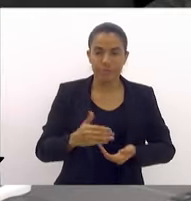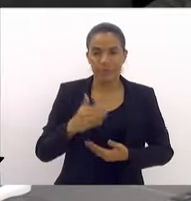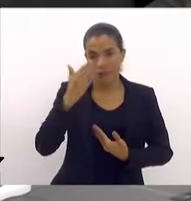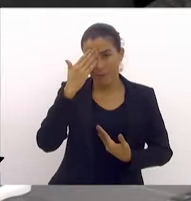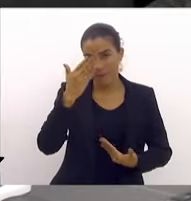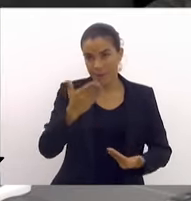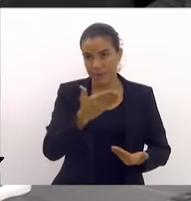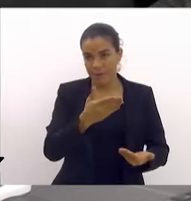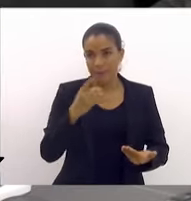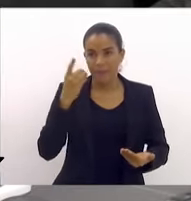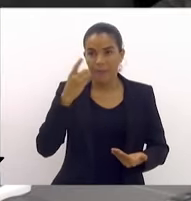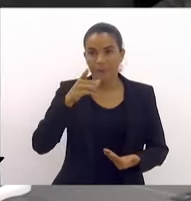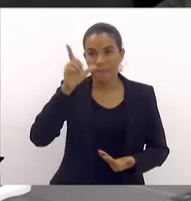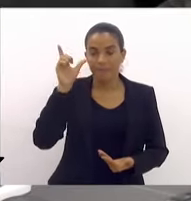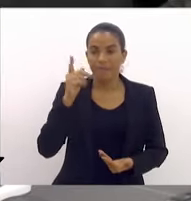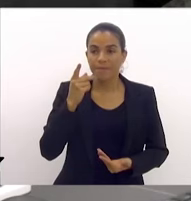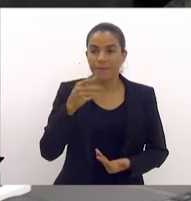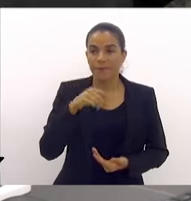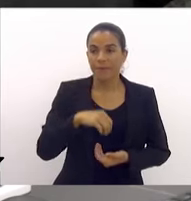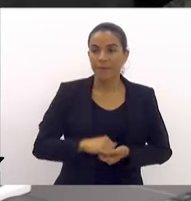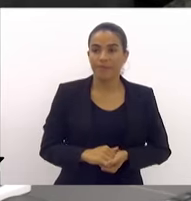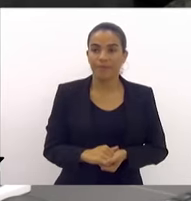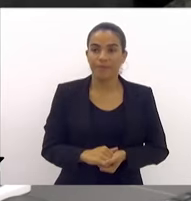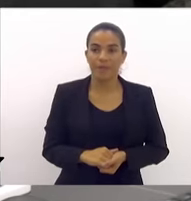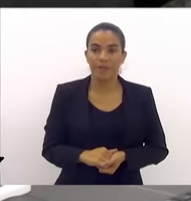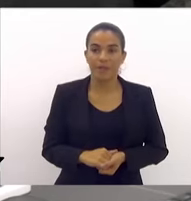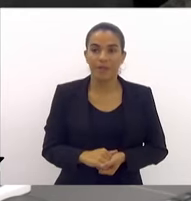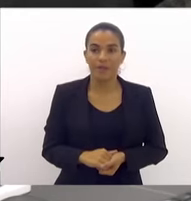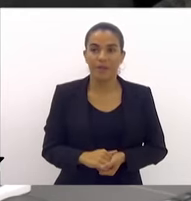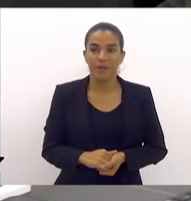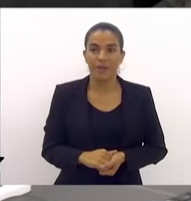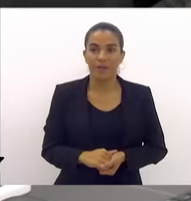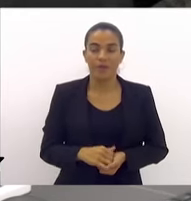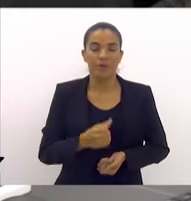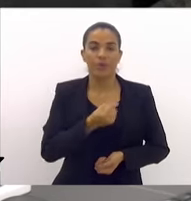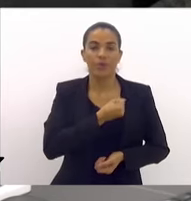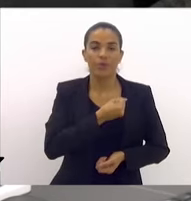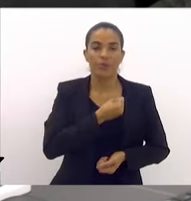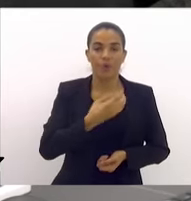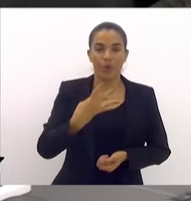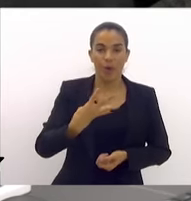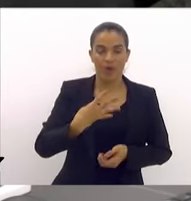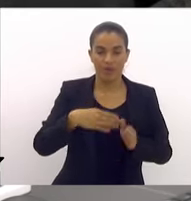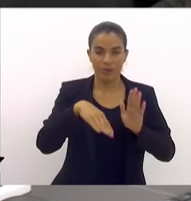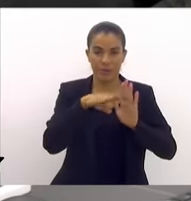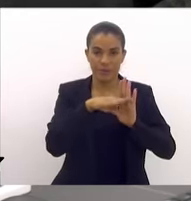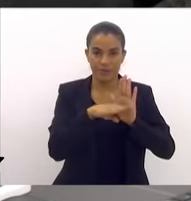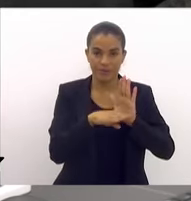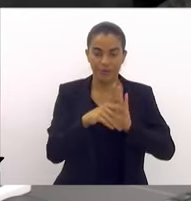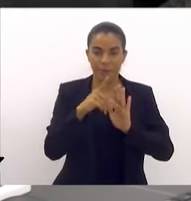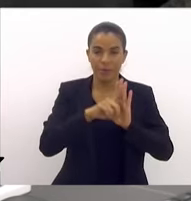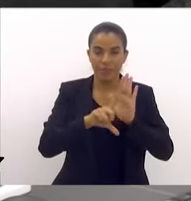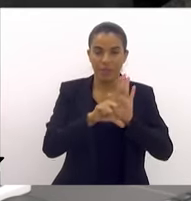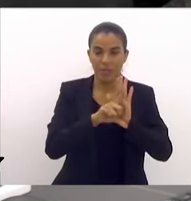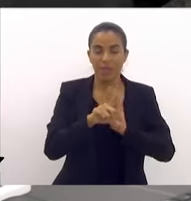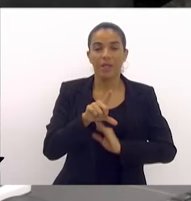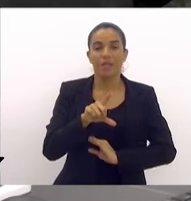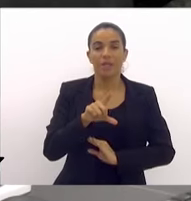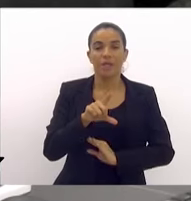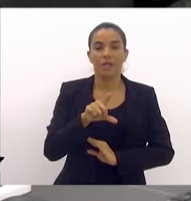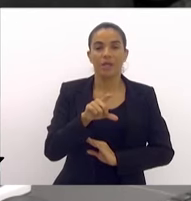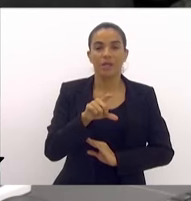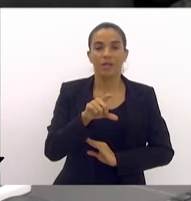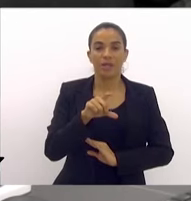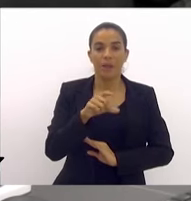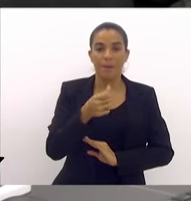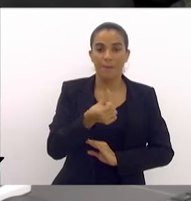Vossa Excelência, deputado Luiz Paulo. Passo então ao item 4 da pauta, que é o projeto de lei